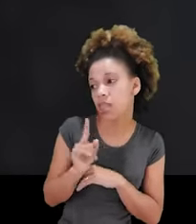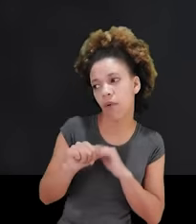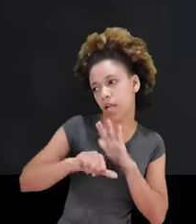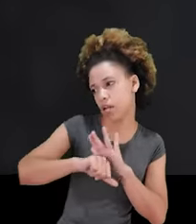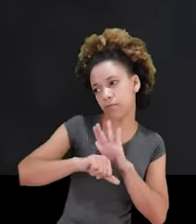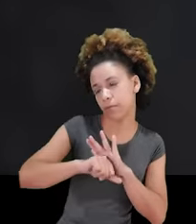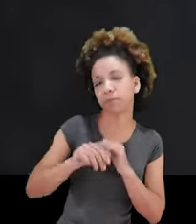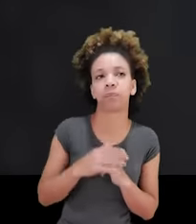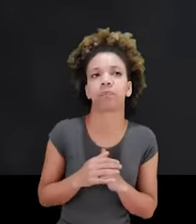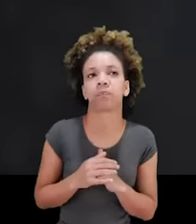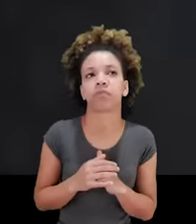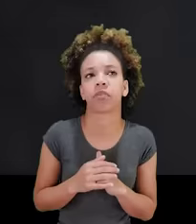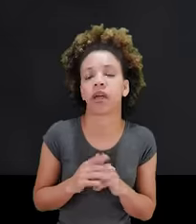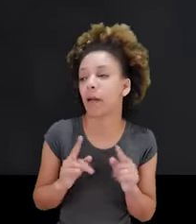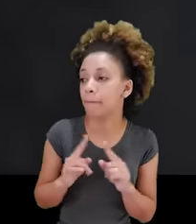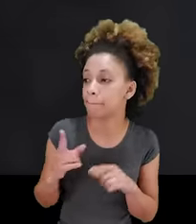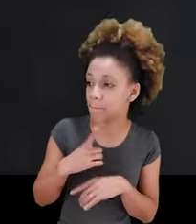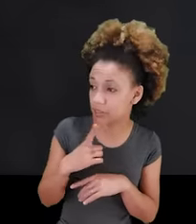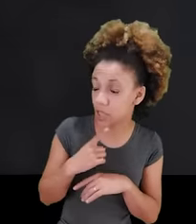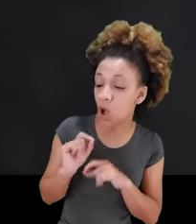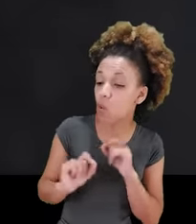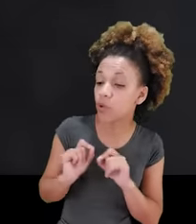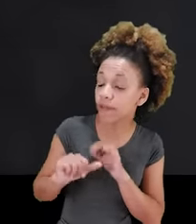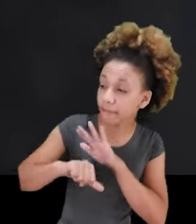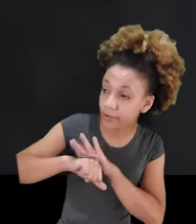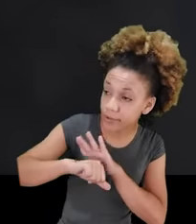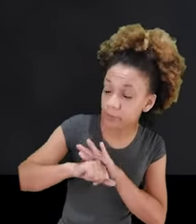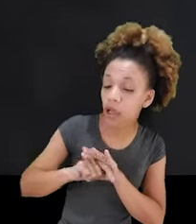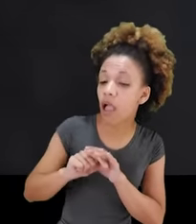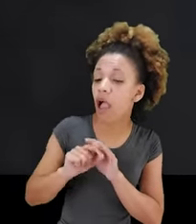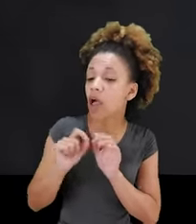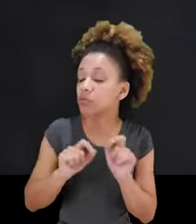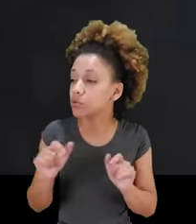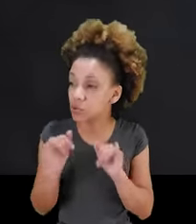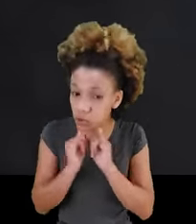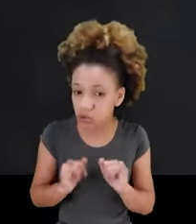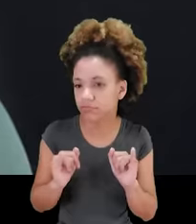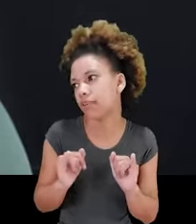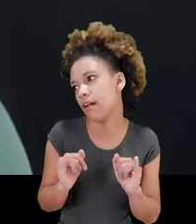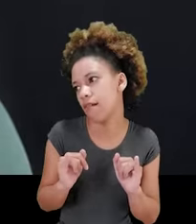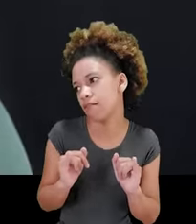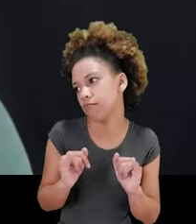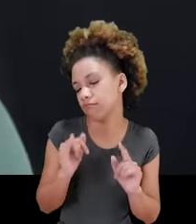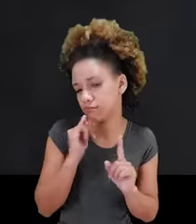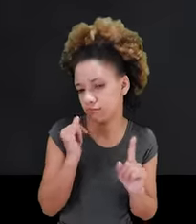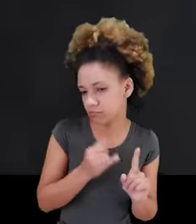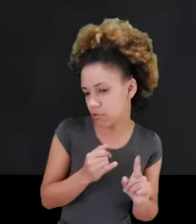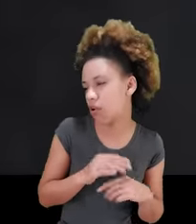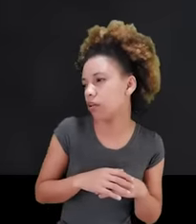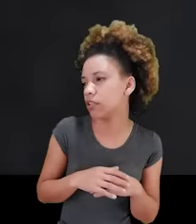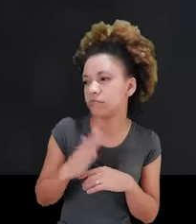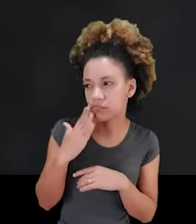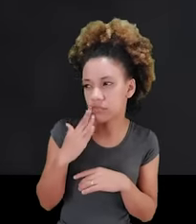crime uma mulher se prostituir. O que é crime é alguém beneficiar da prostituição de outra pessoa, ou seja, tu seres, portanto,